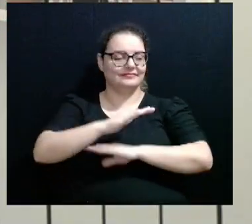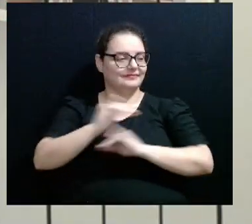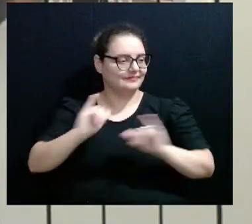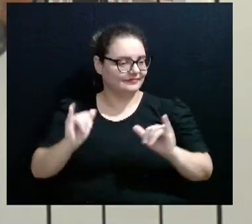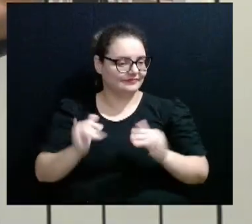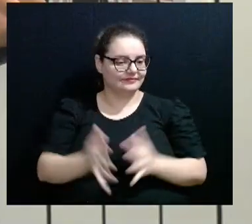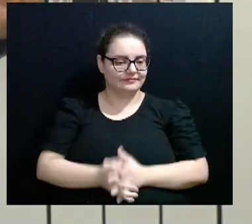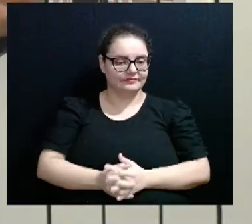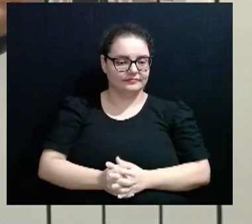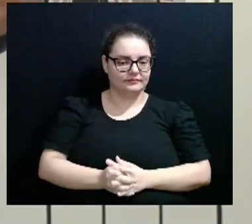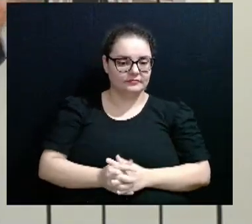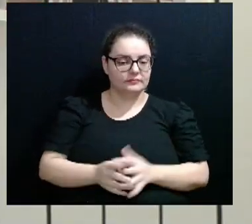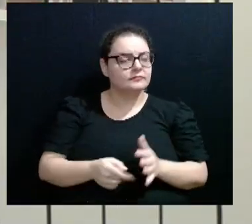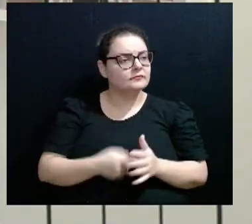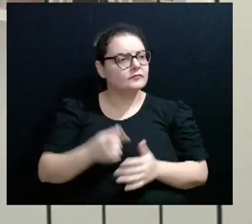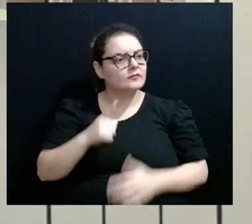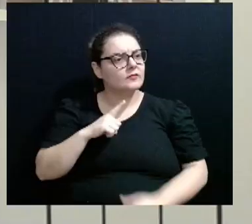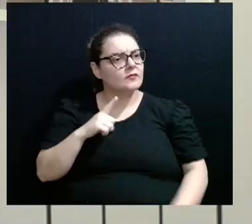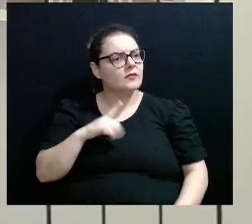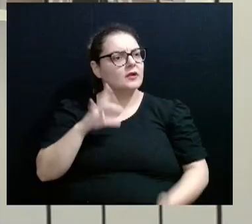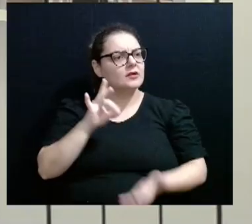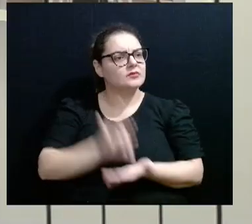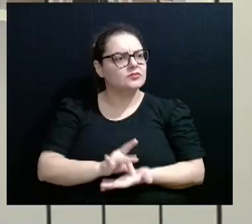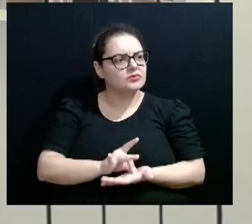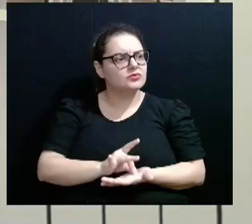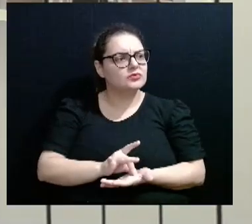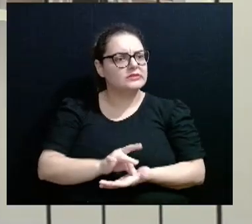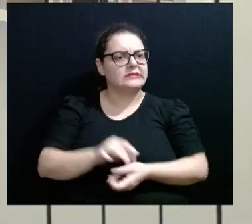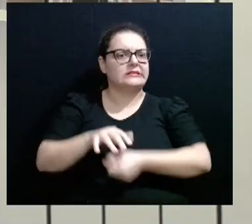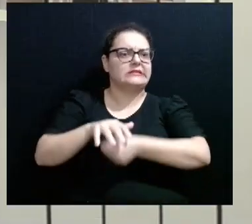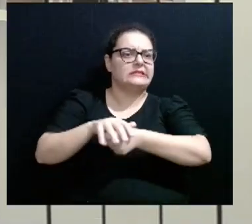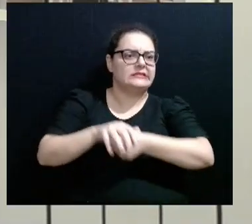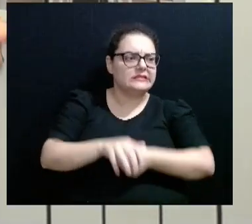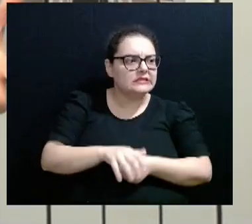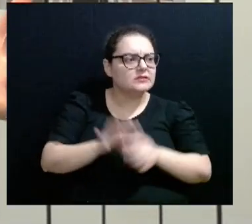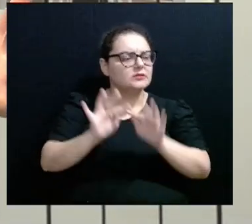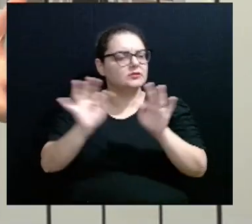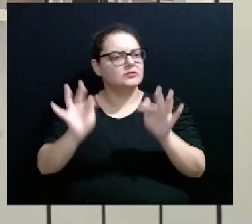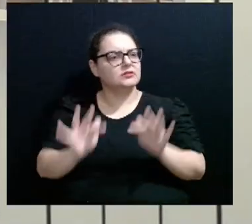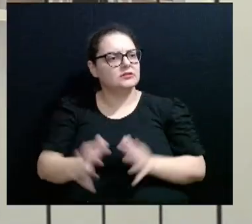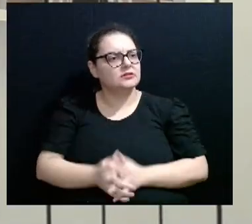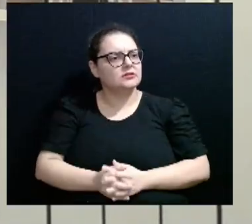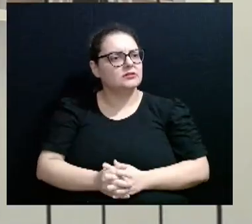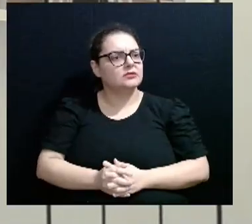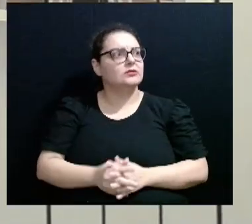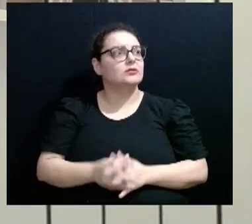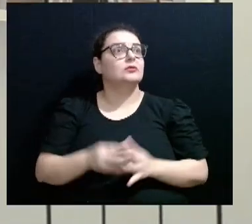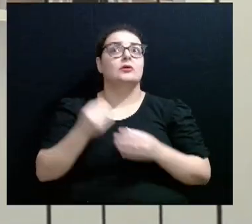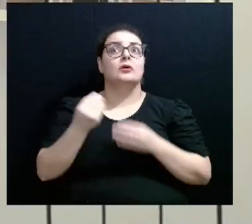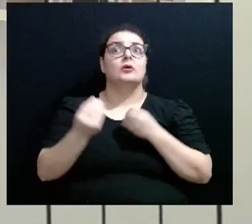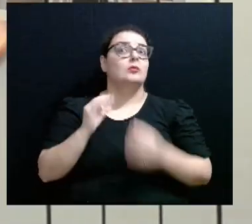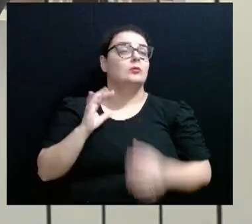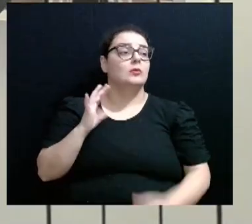primeiro, existe de fato essa pressão por felicidade? Como ela funciona?